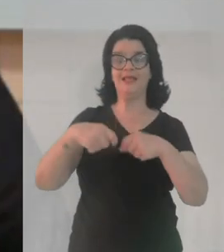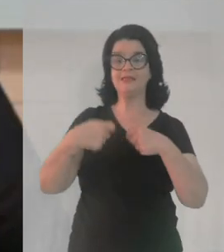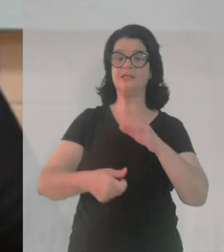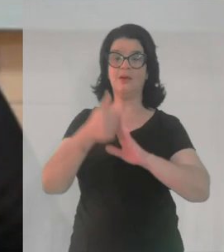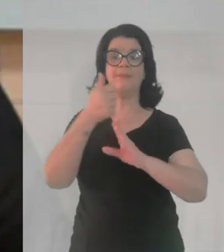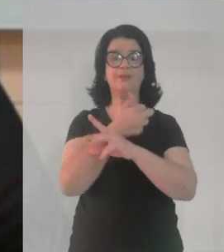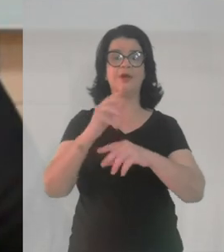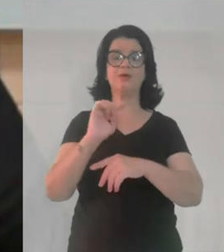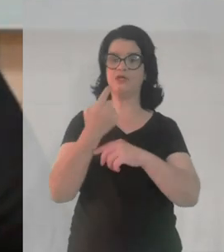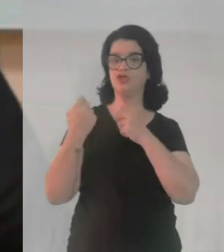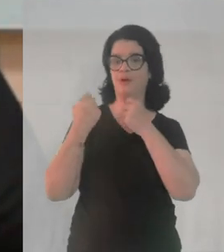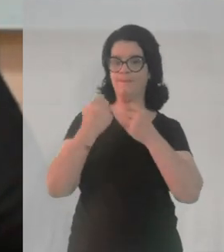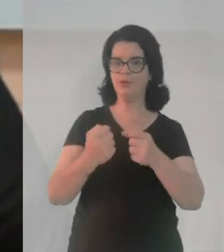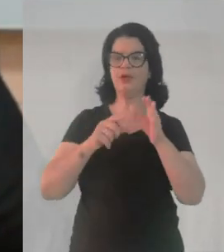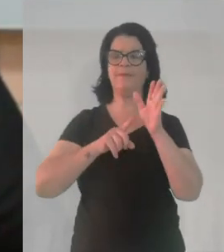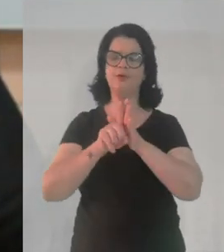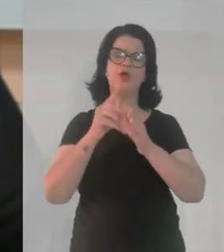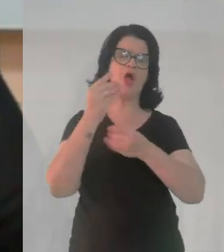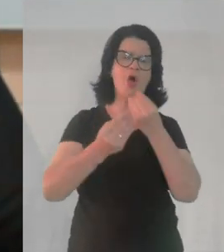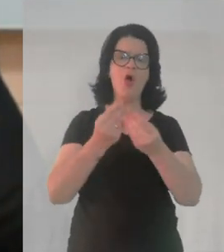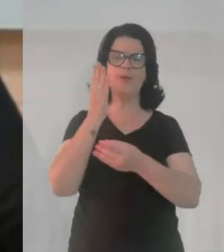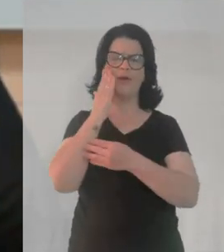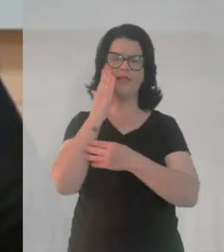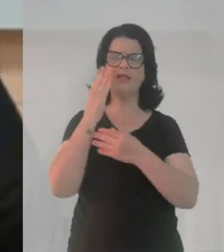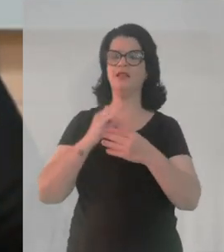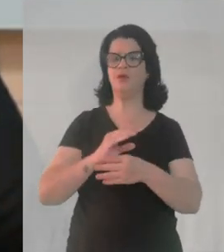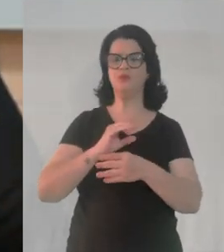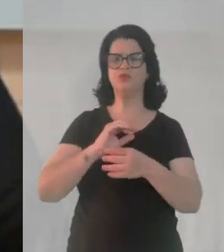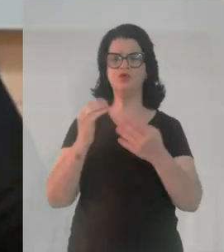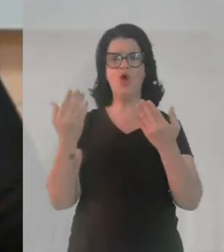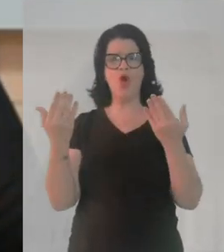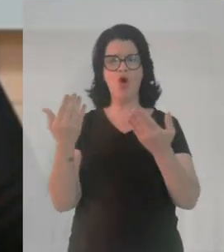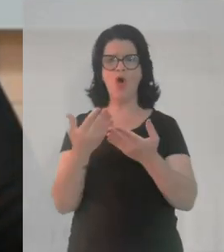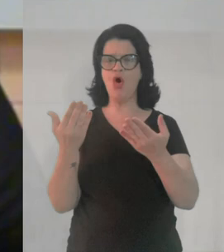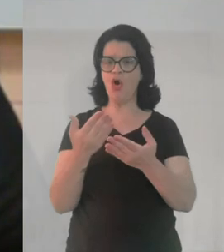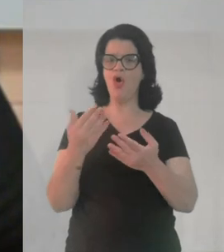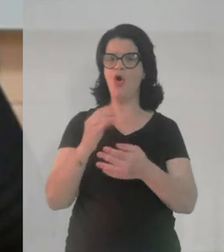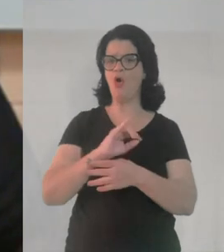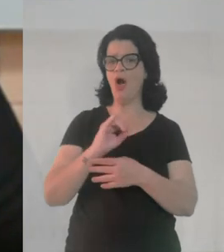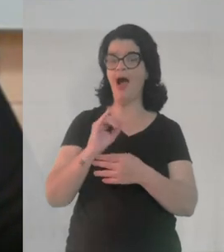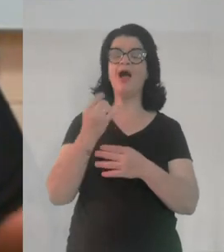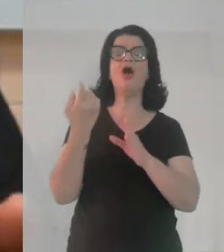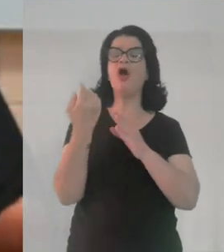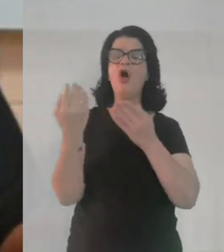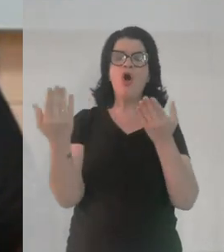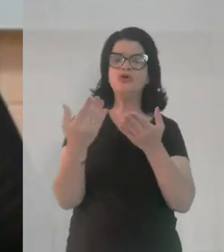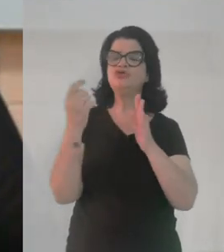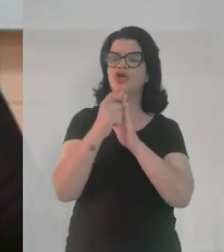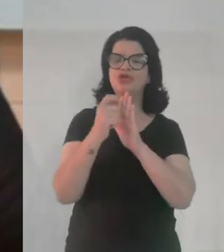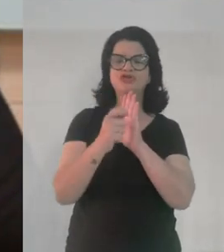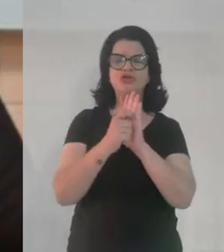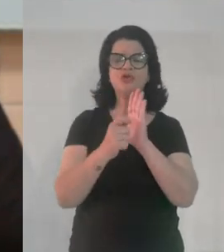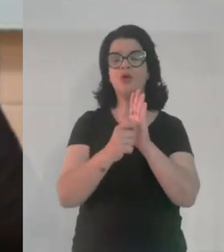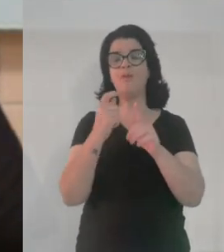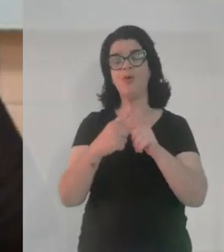necessário. Primeira coisa que a gente poderia perguntar, né? Como entendemos hoje a escritura, a leitura?